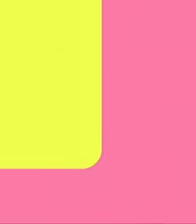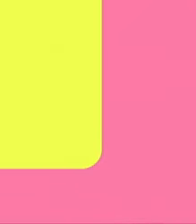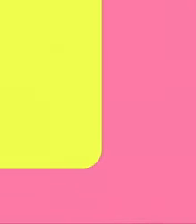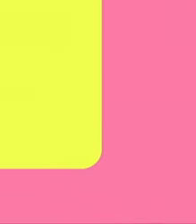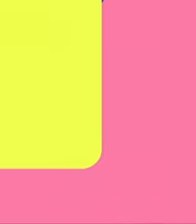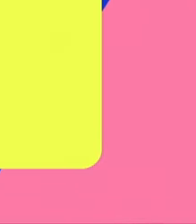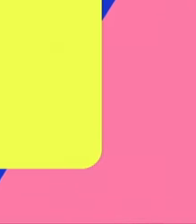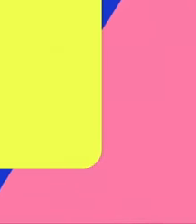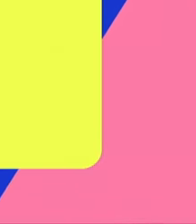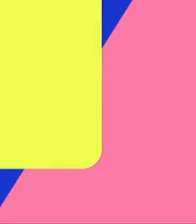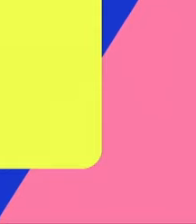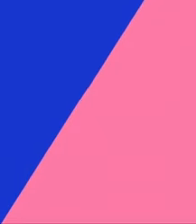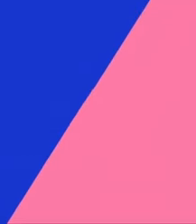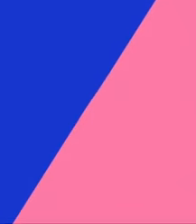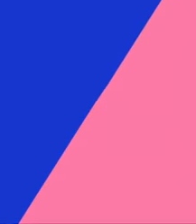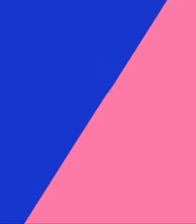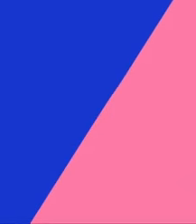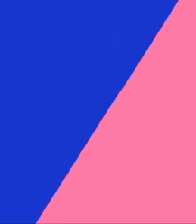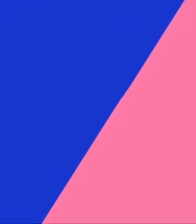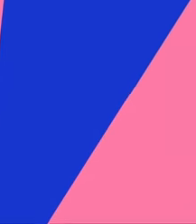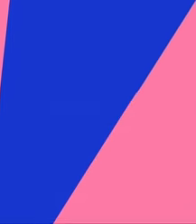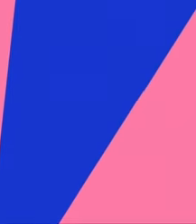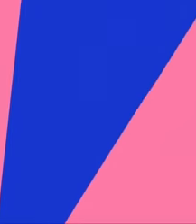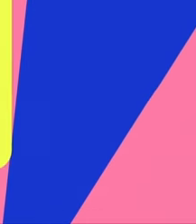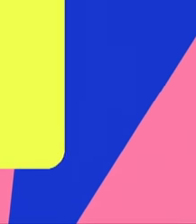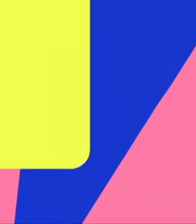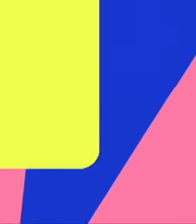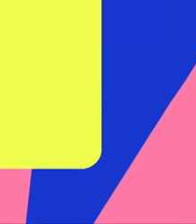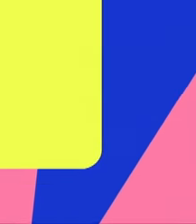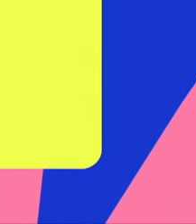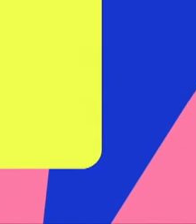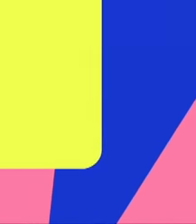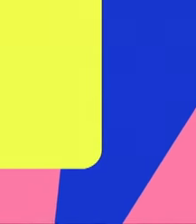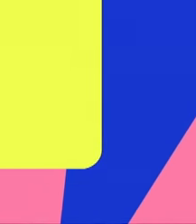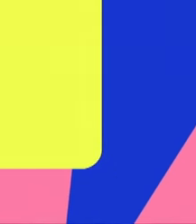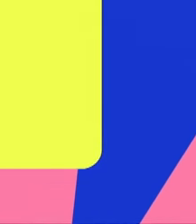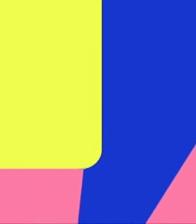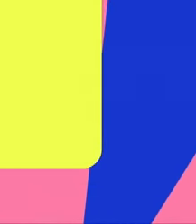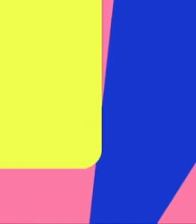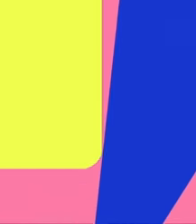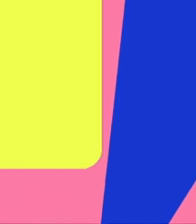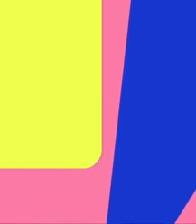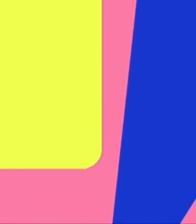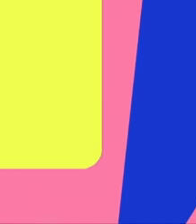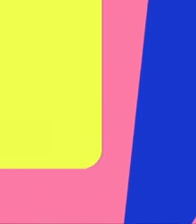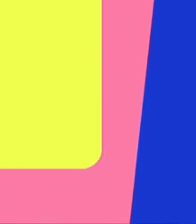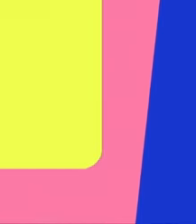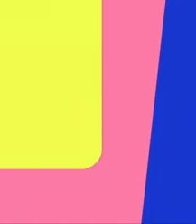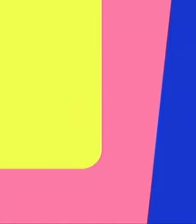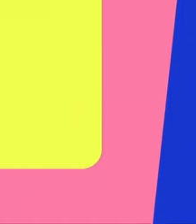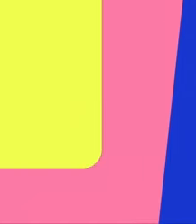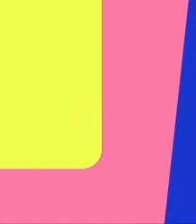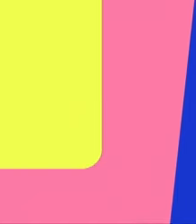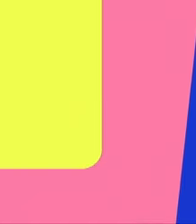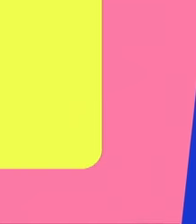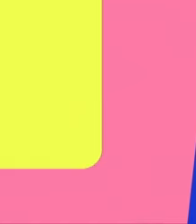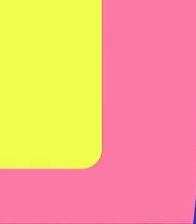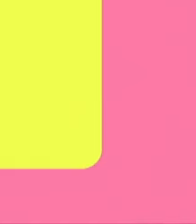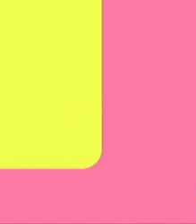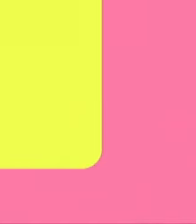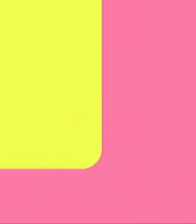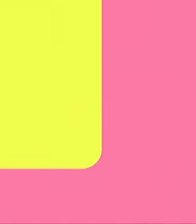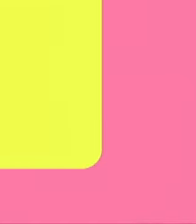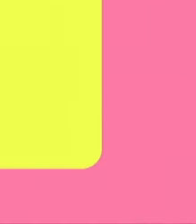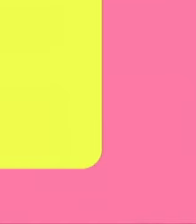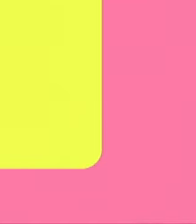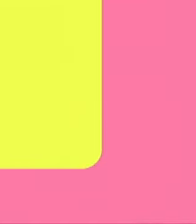todos desse programa lindo. Tô falando. Obrigada, essa Theo. Garota. Ai, Theozinho. José Rocha, de Salvador, Bahia,